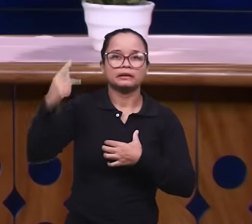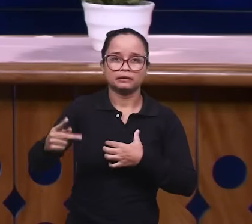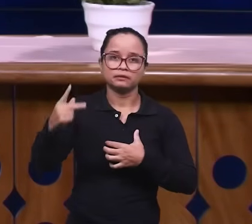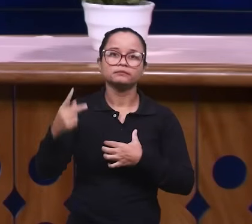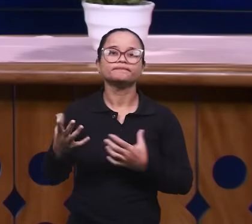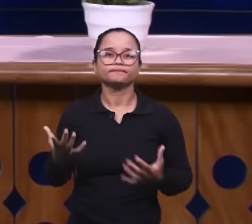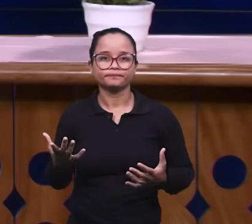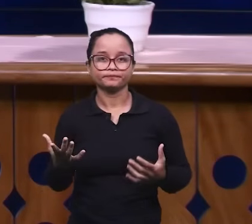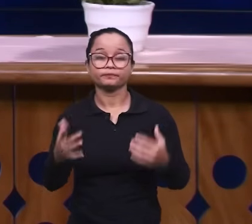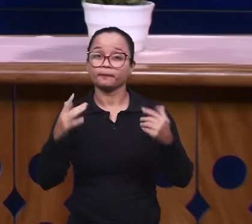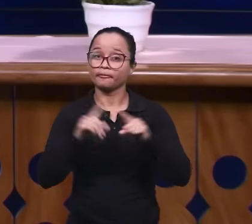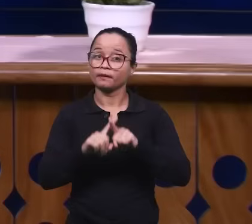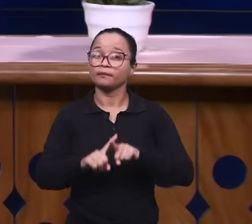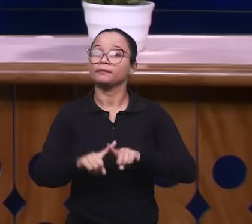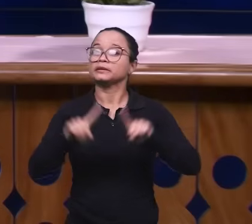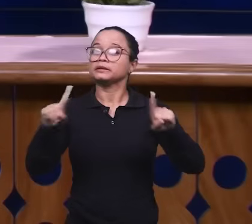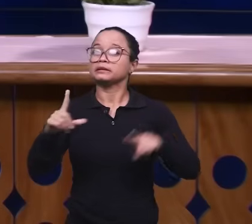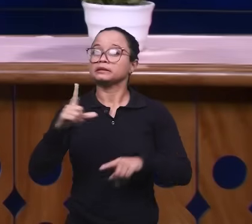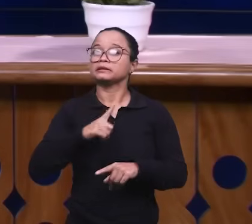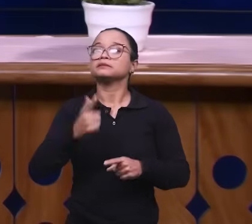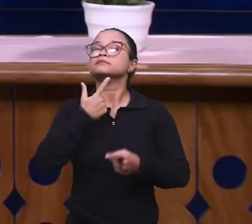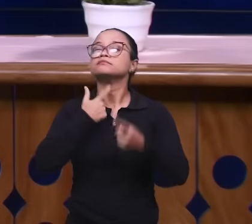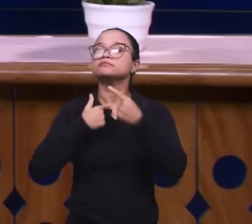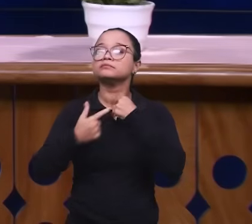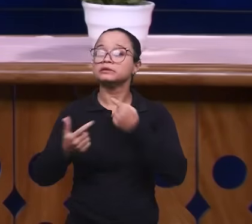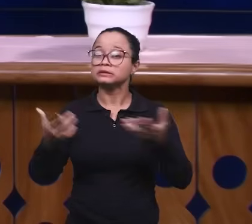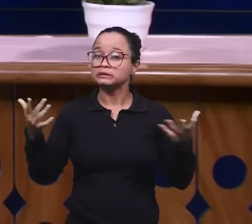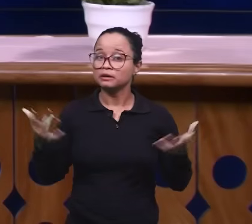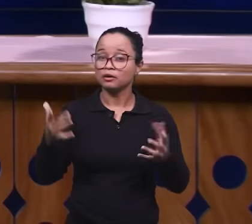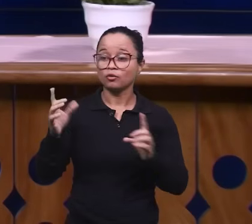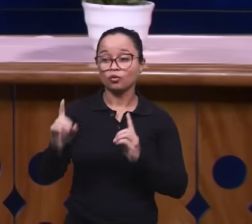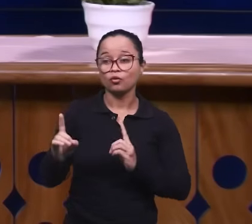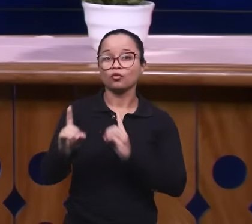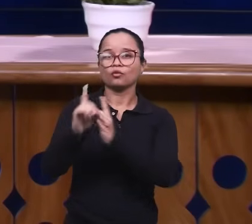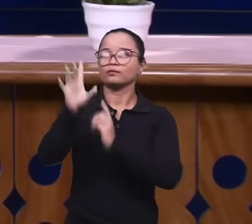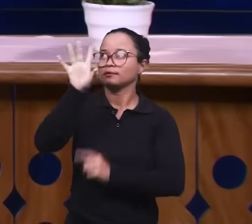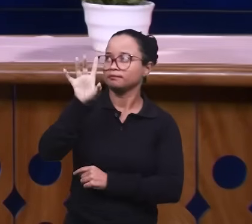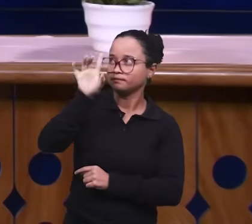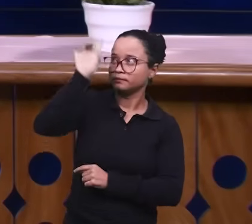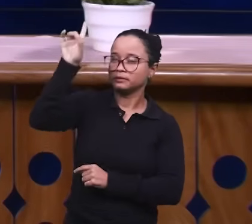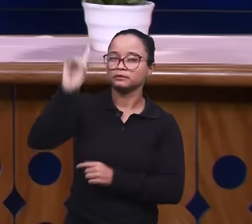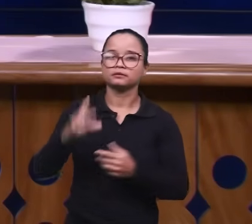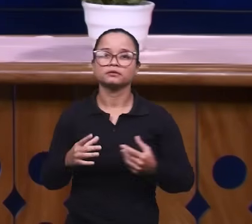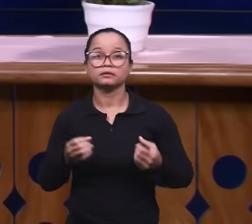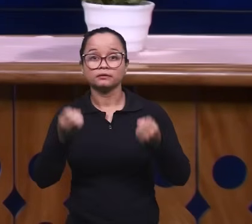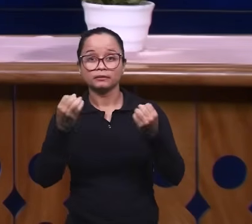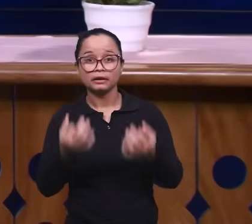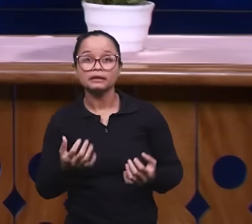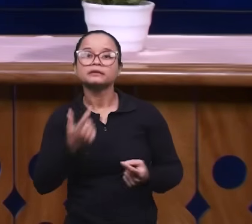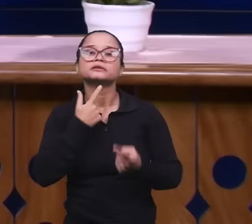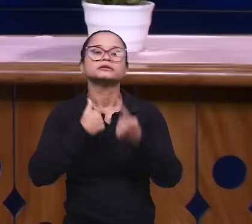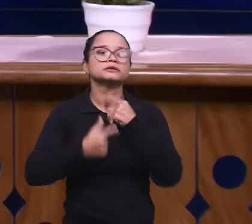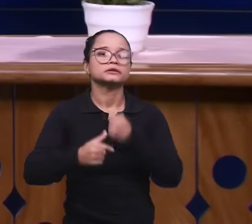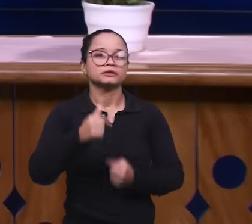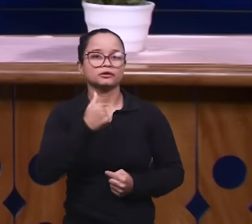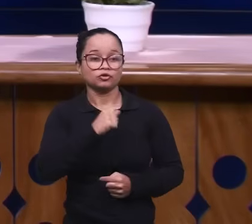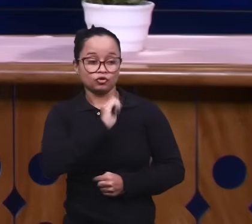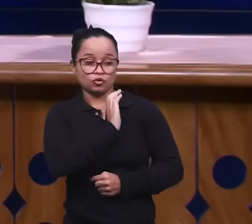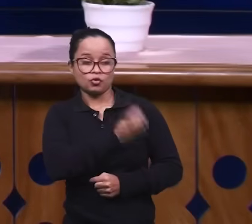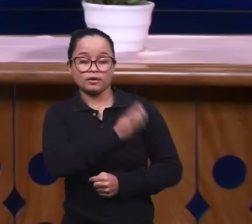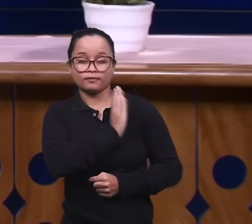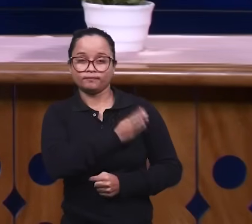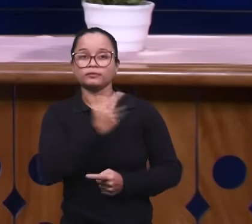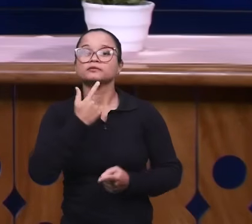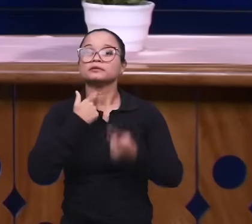forma. Mas ele tinha o desejo de ter um encontro com Deus. Expressa que ele tinha um anseio no seu interior,